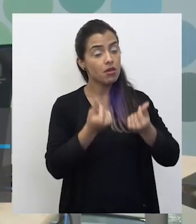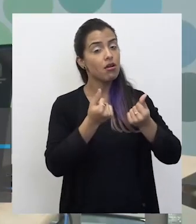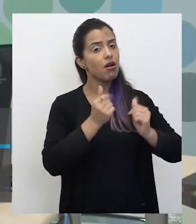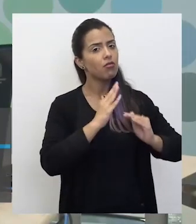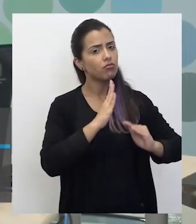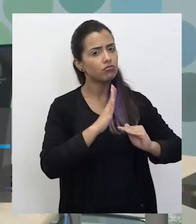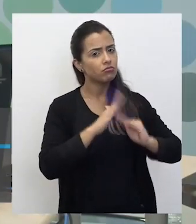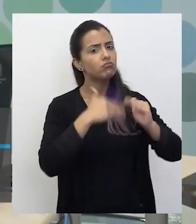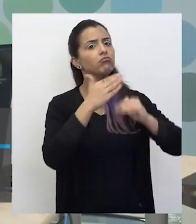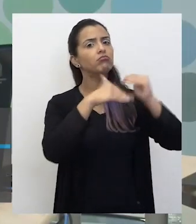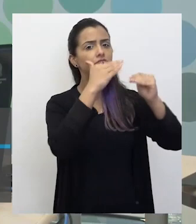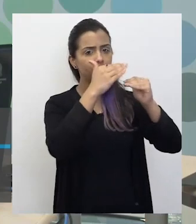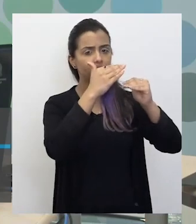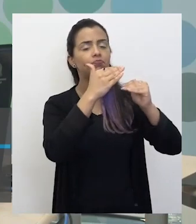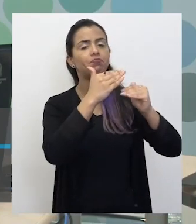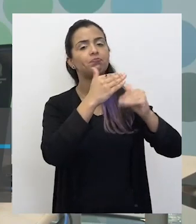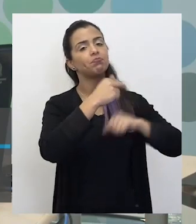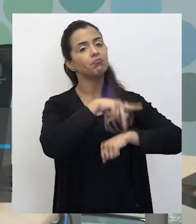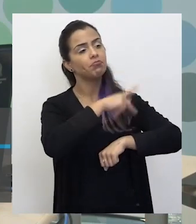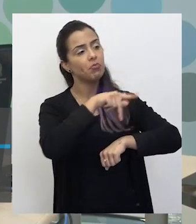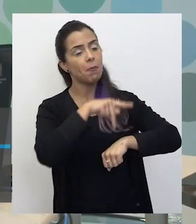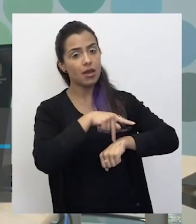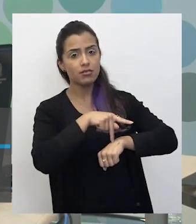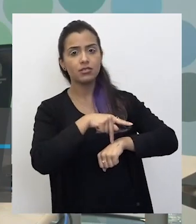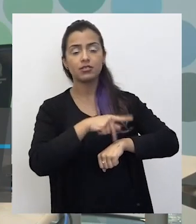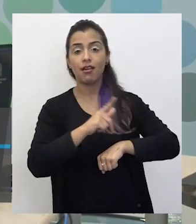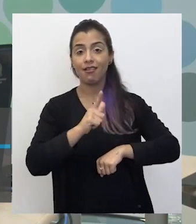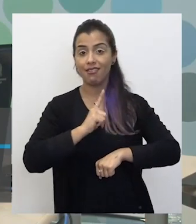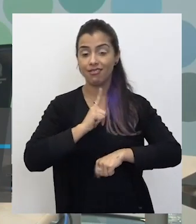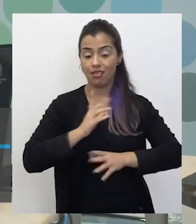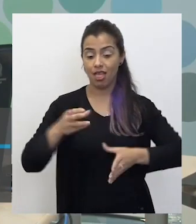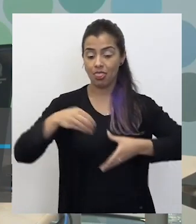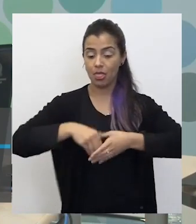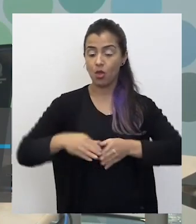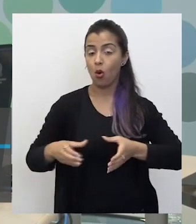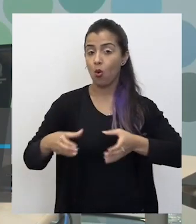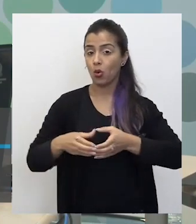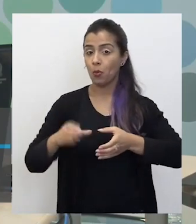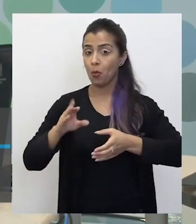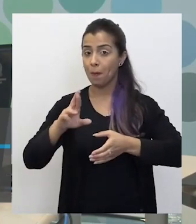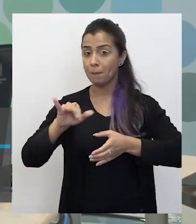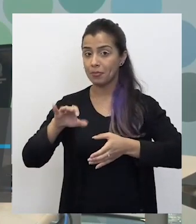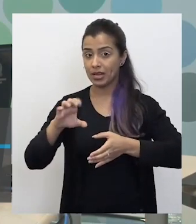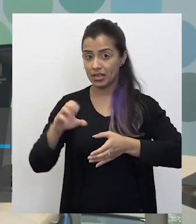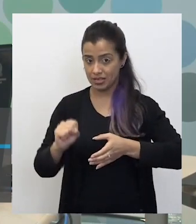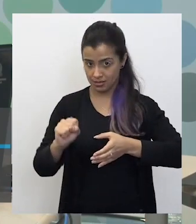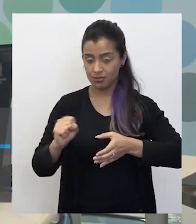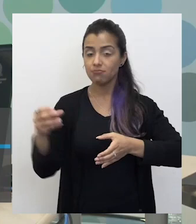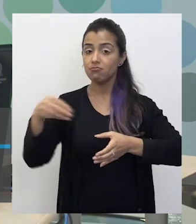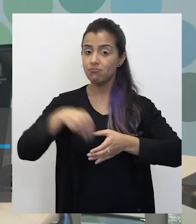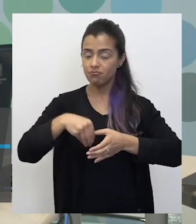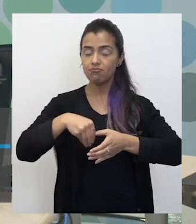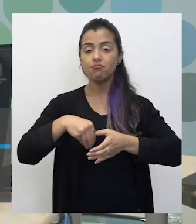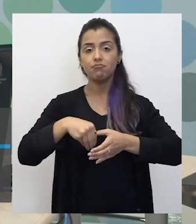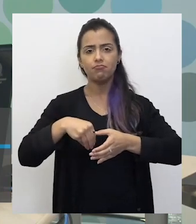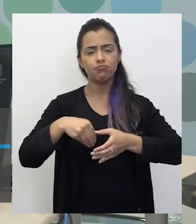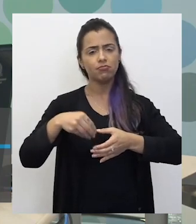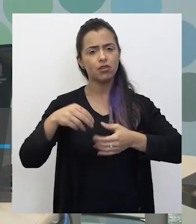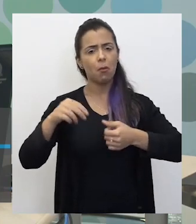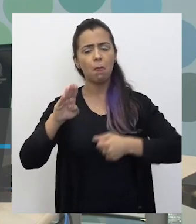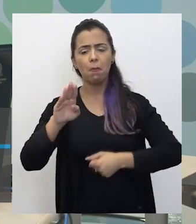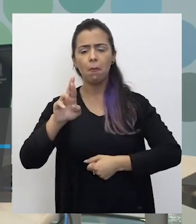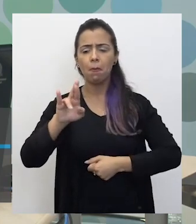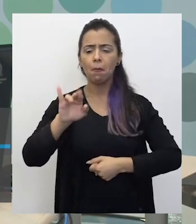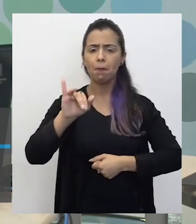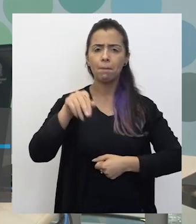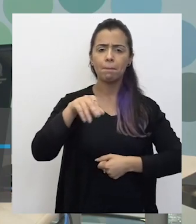desenvolvimento econômico, dos países que compõem o BRICS. Nós falamos aí um pouquinho da questão do que significa essa sigla,